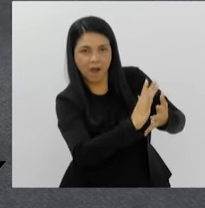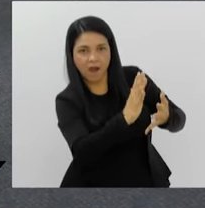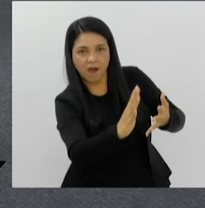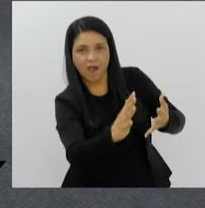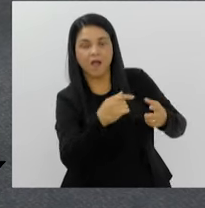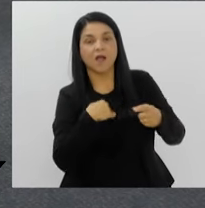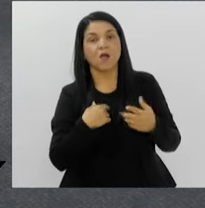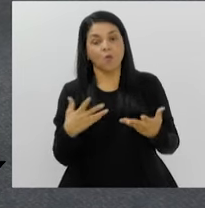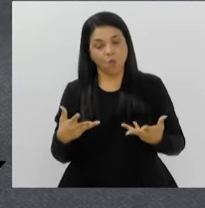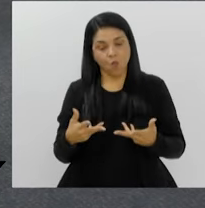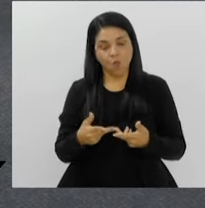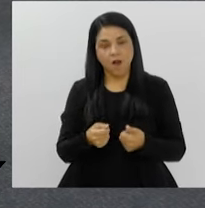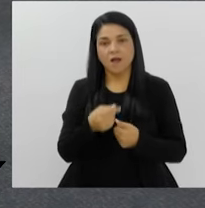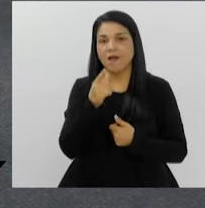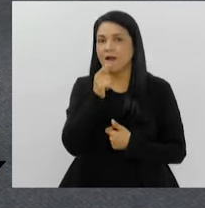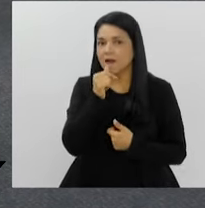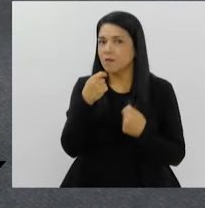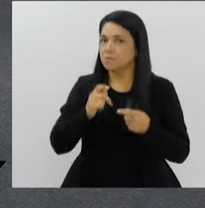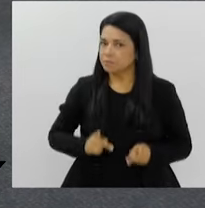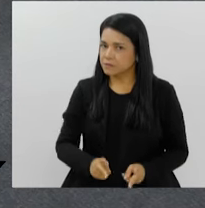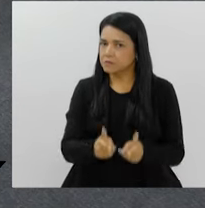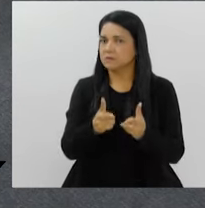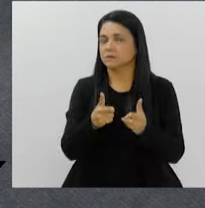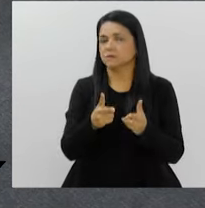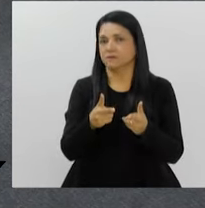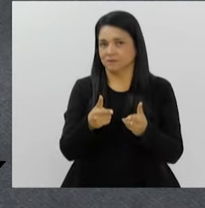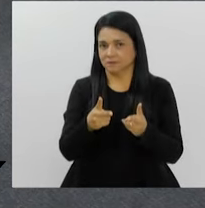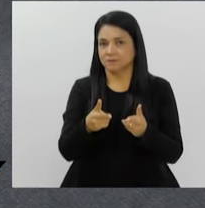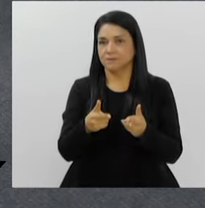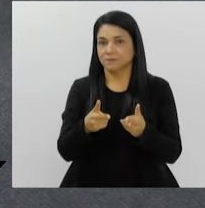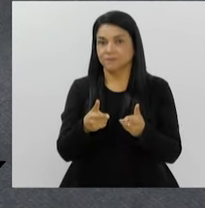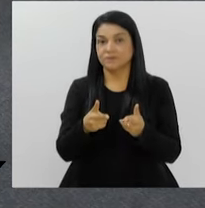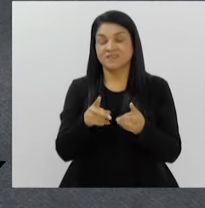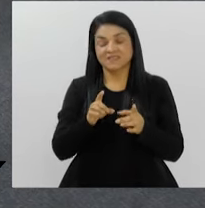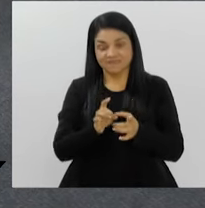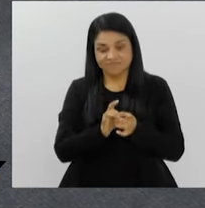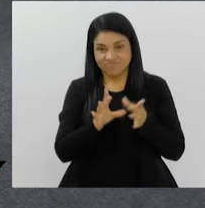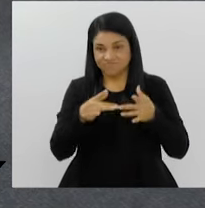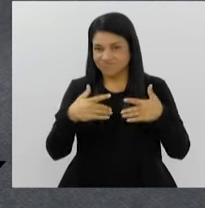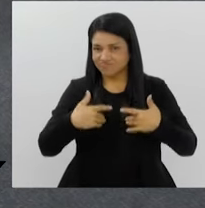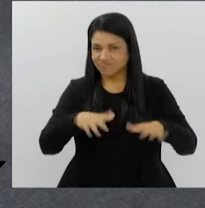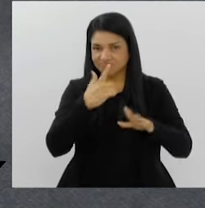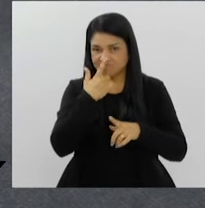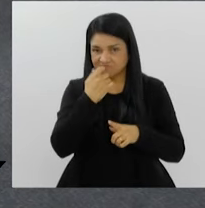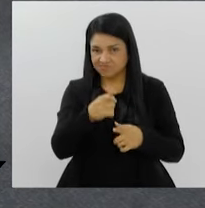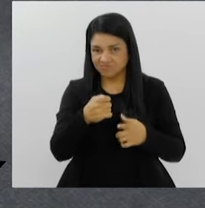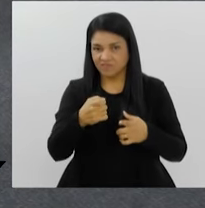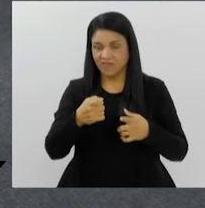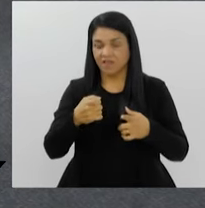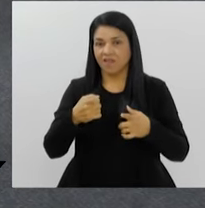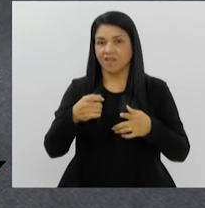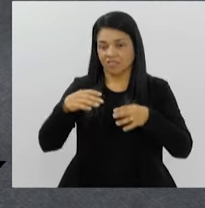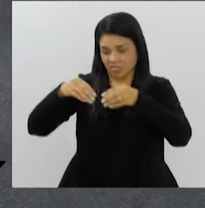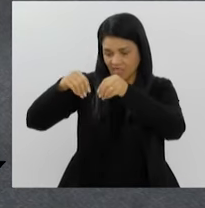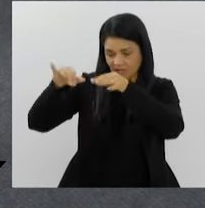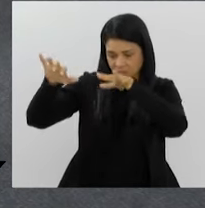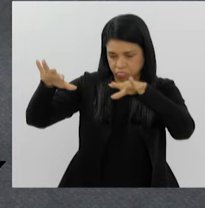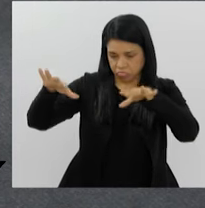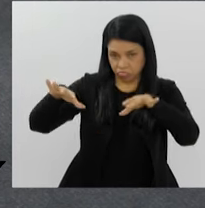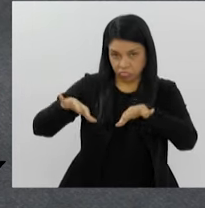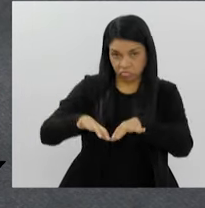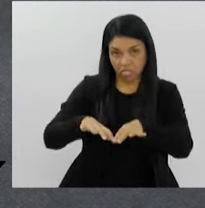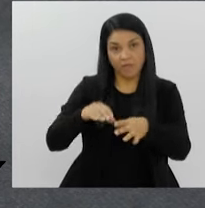qualidade da água, porque se você for deixando aquilo ser poluído e assoreado, vai faltar água